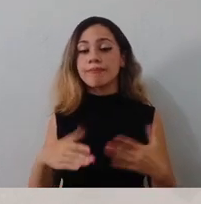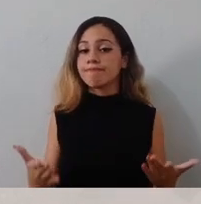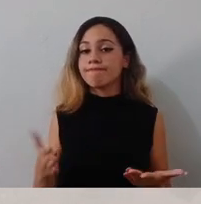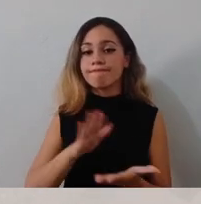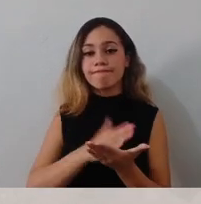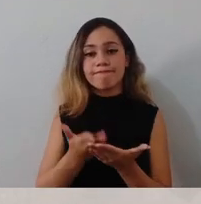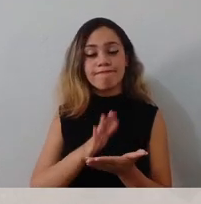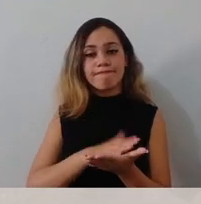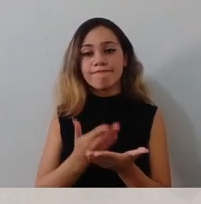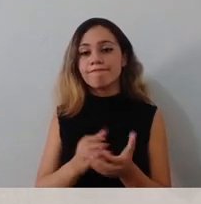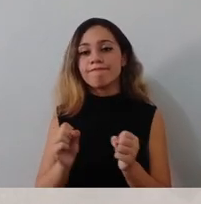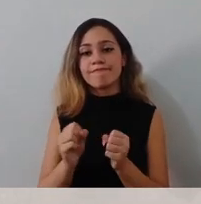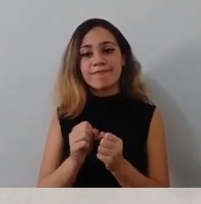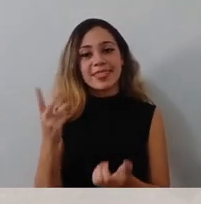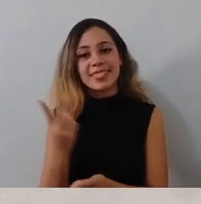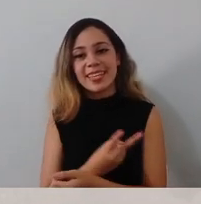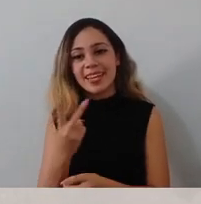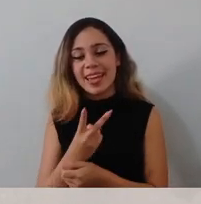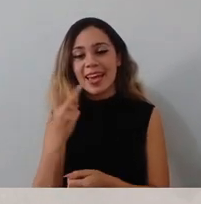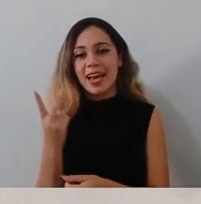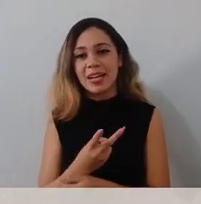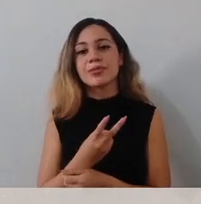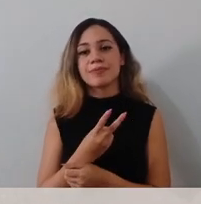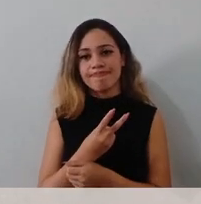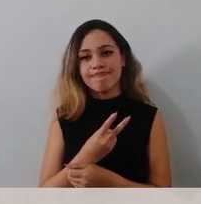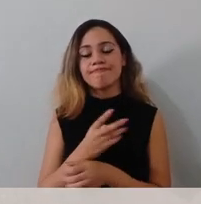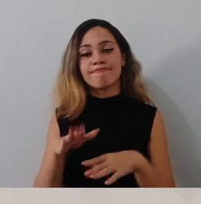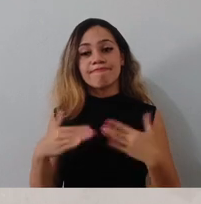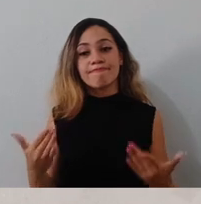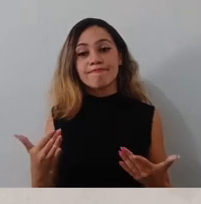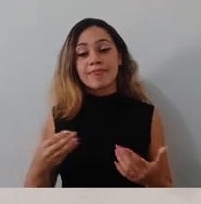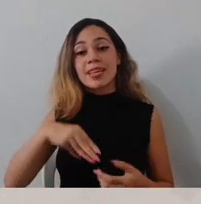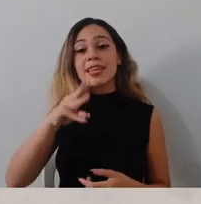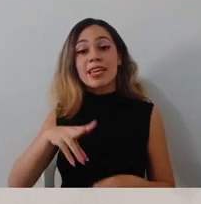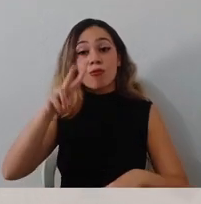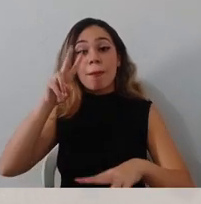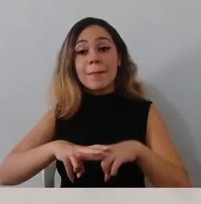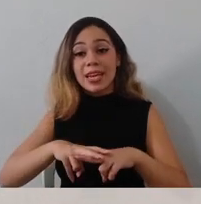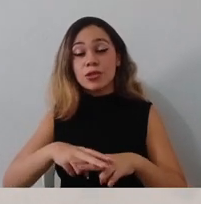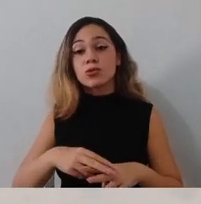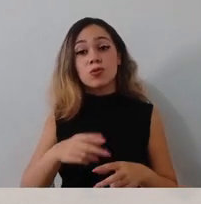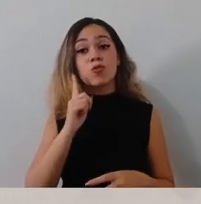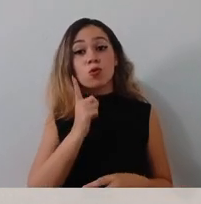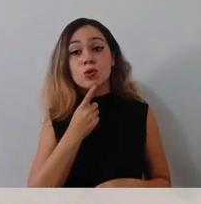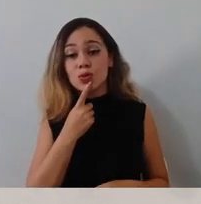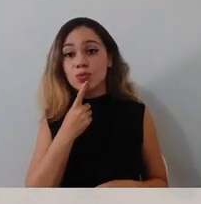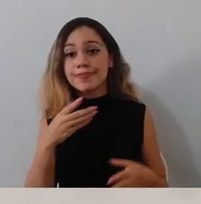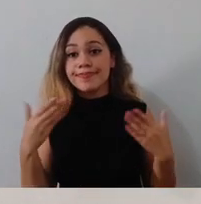estava relatando. Quando, na verdade, o crime foi imputado a ele. E quem ficou preso foi